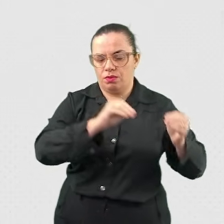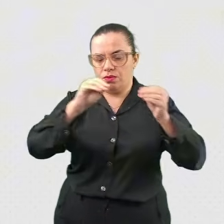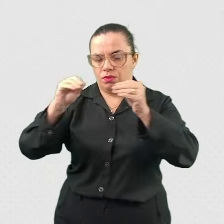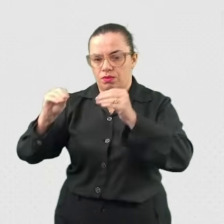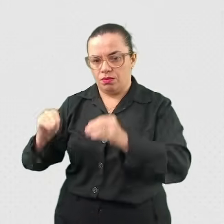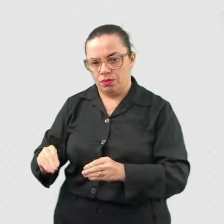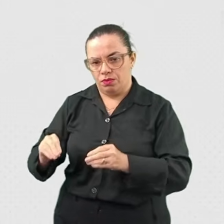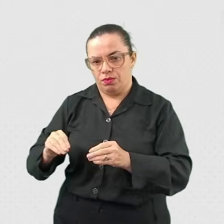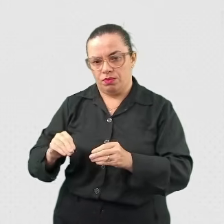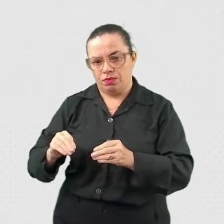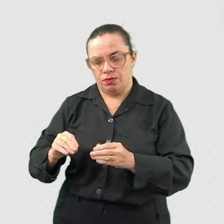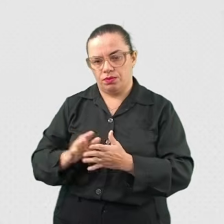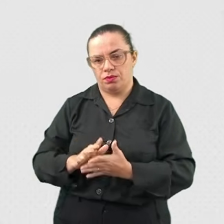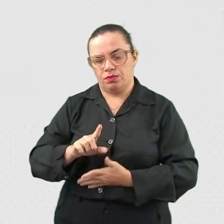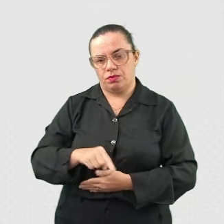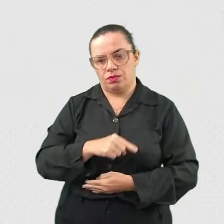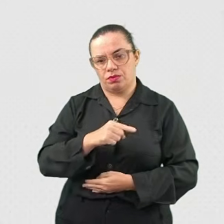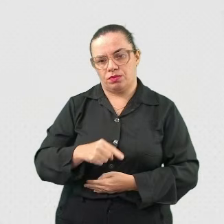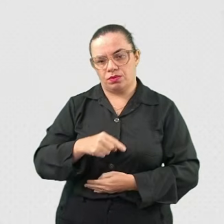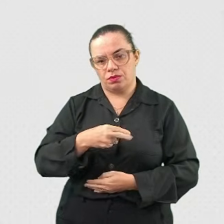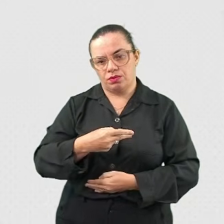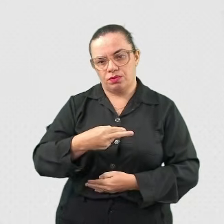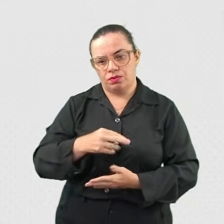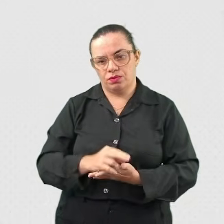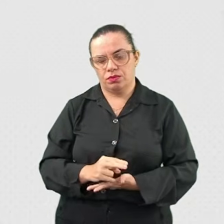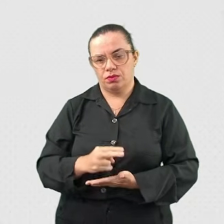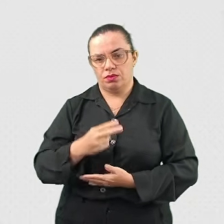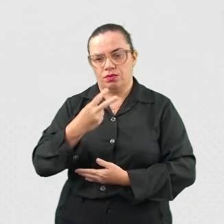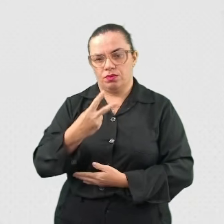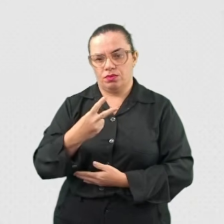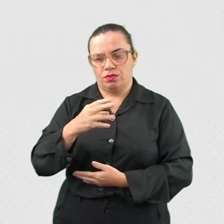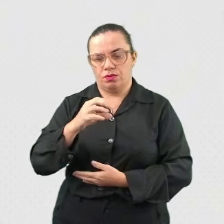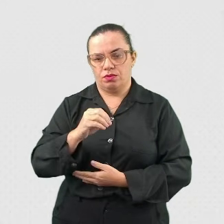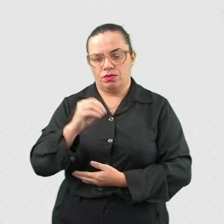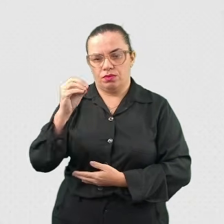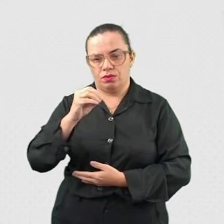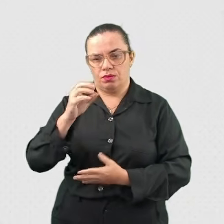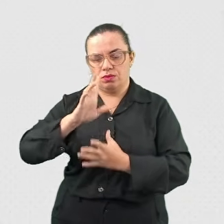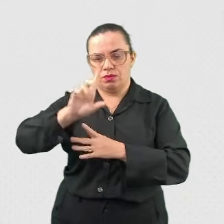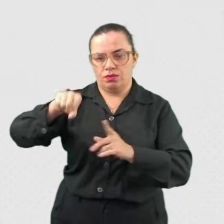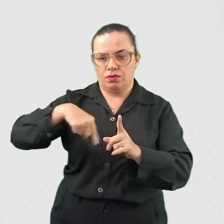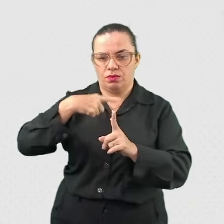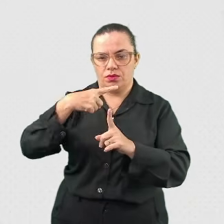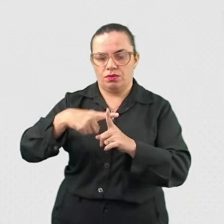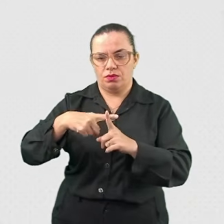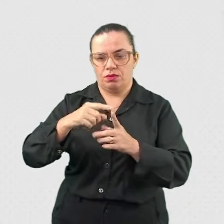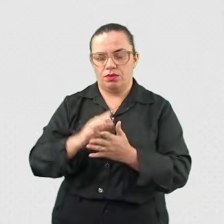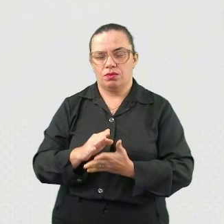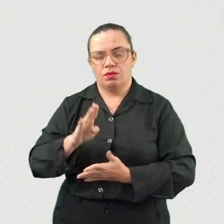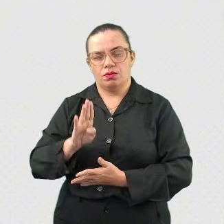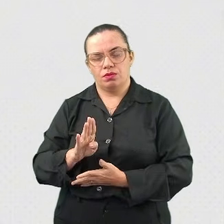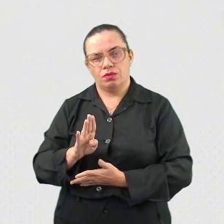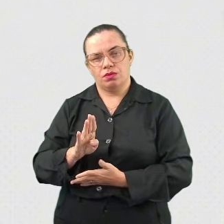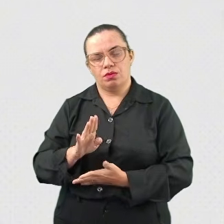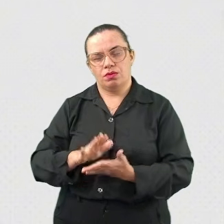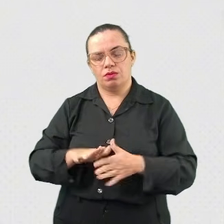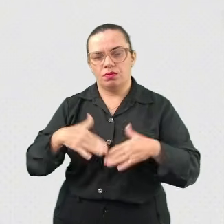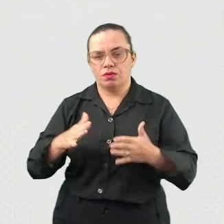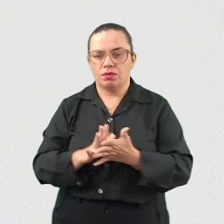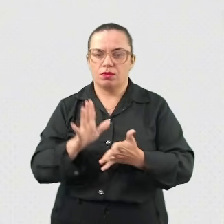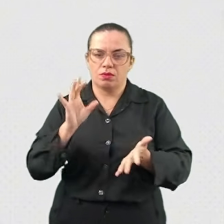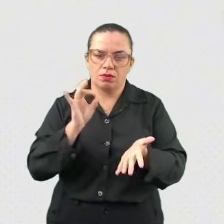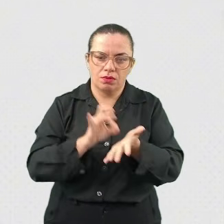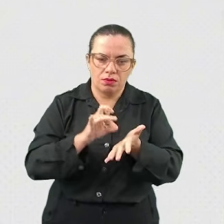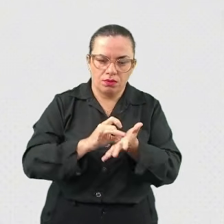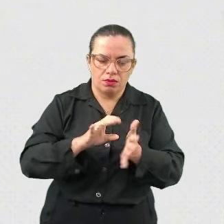que o alfa vai ser igual a 20 graus mais o beta, não é verdade? Olha, por que eu